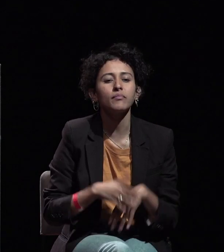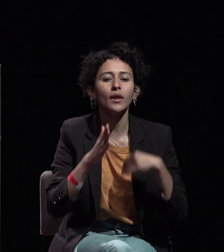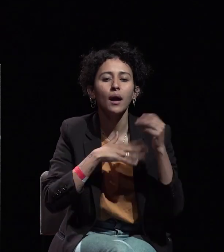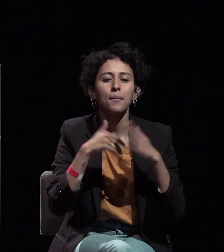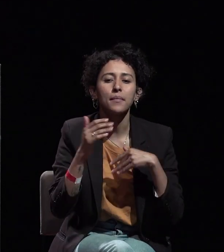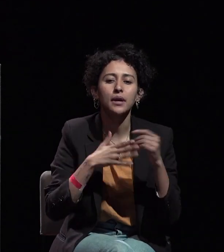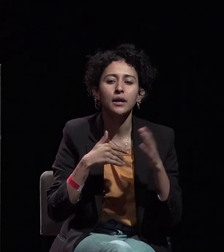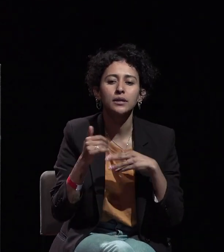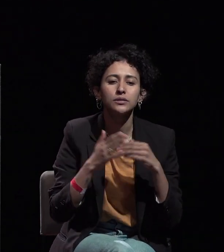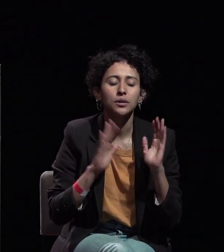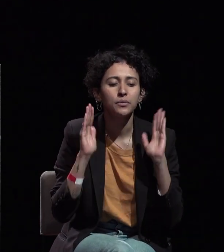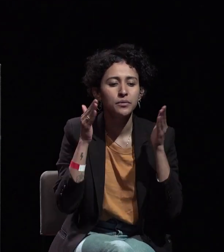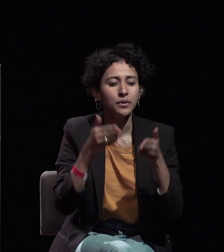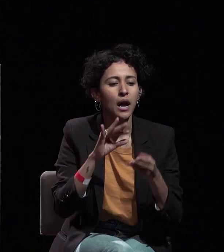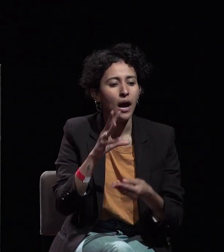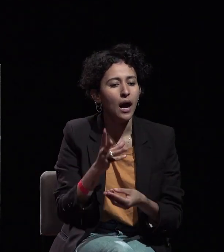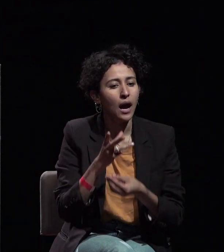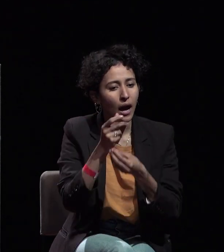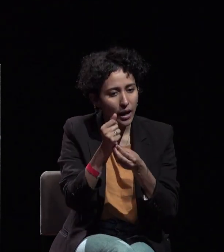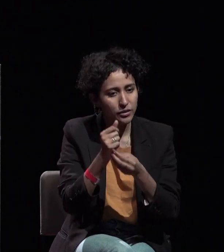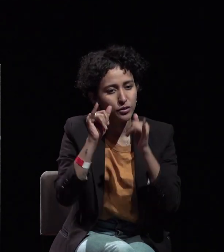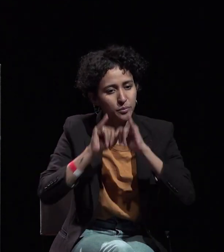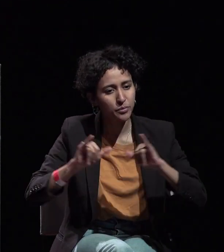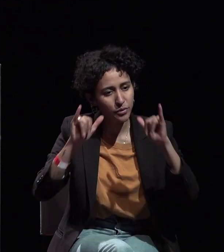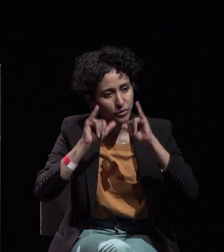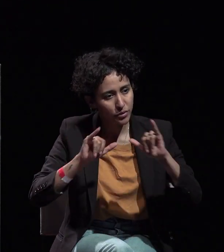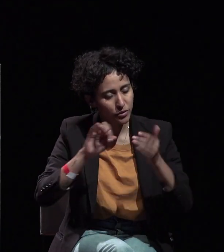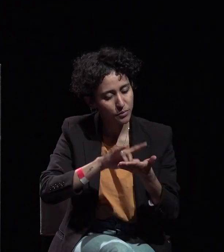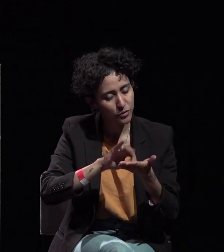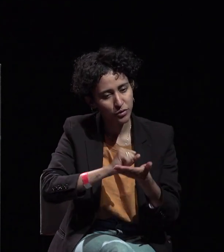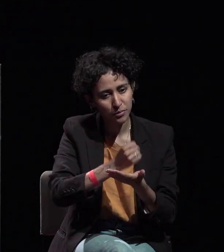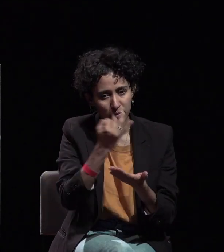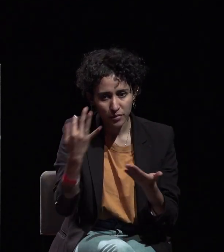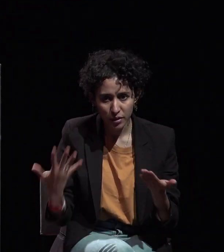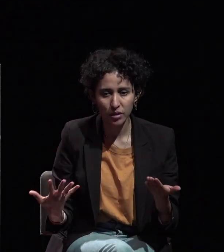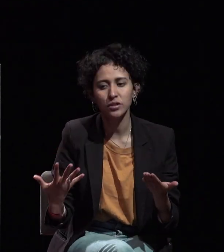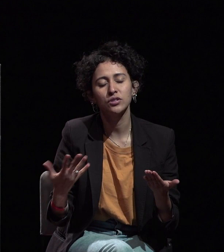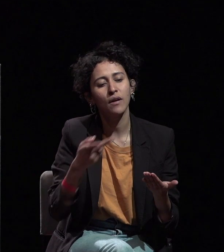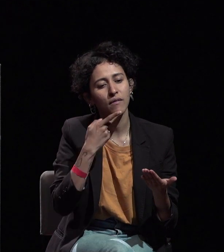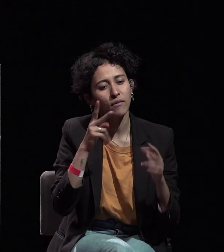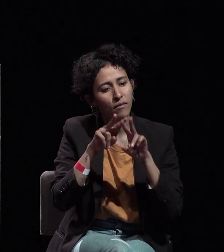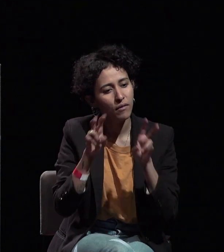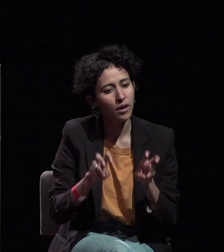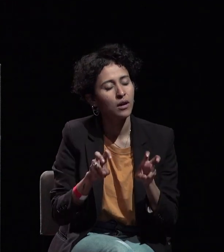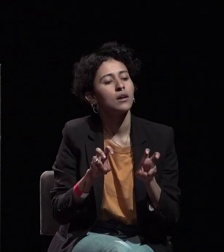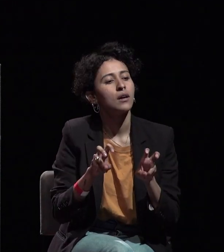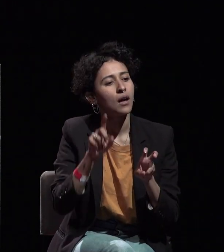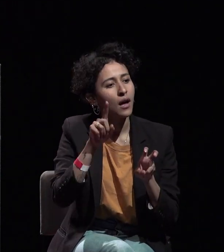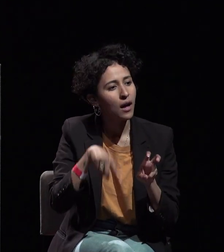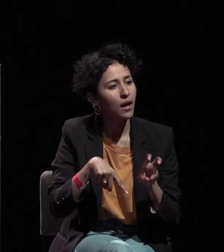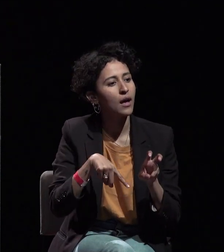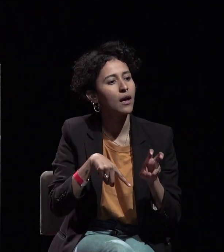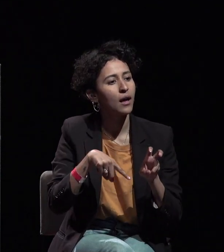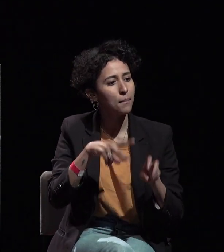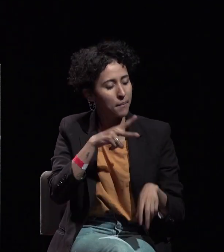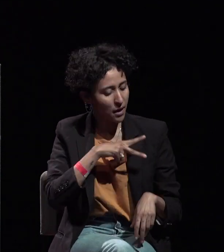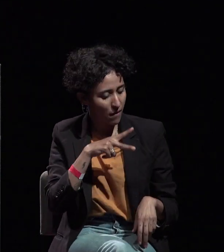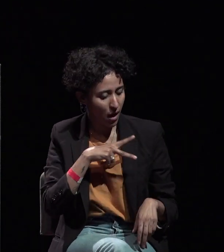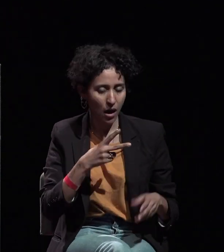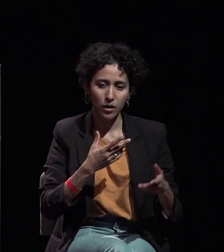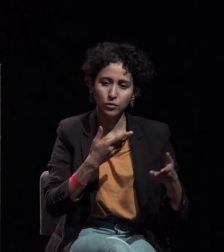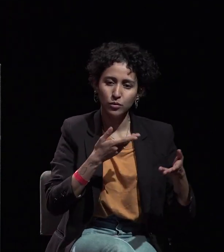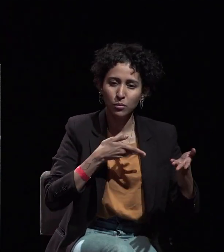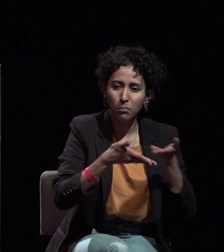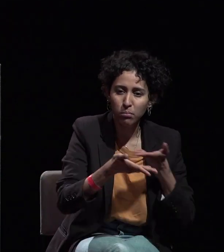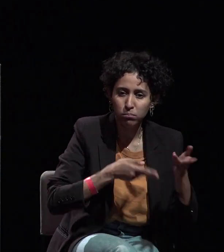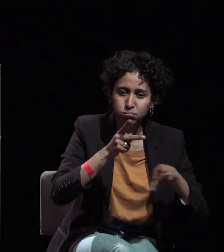linha entre arte e cultura, o político e o pessoal, e o público e o privado, por meio de vídeo, performance e instalação. Safor é